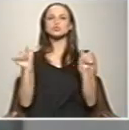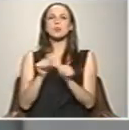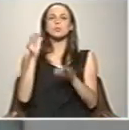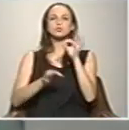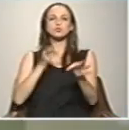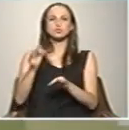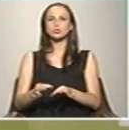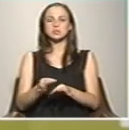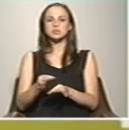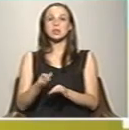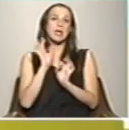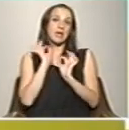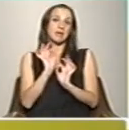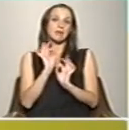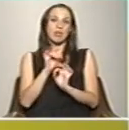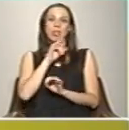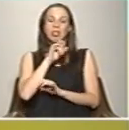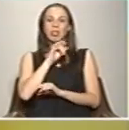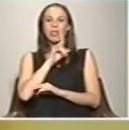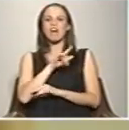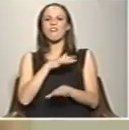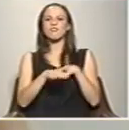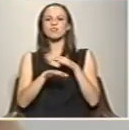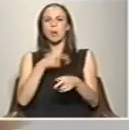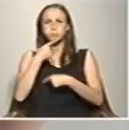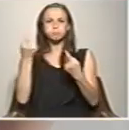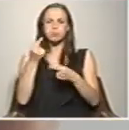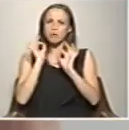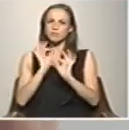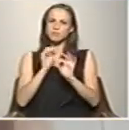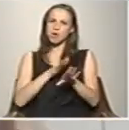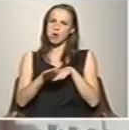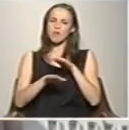se combatassem a resistência em fazer denúncias.